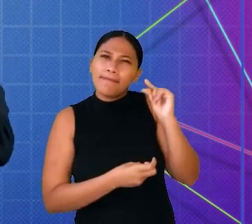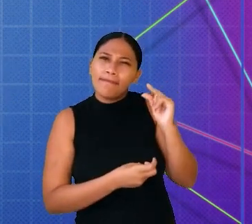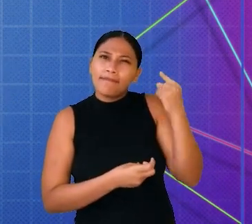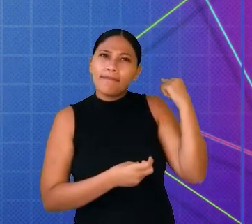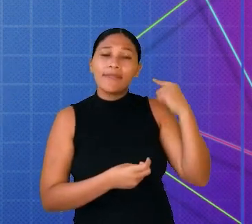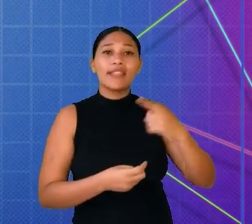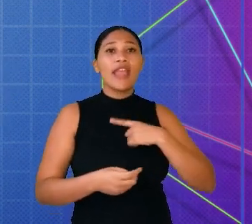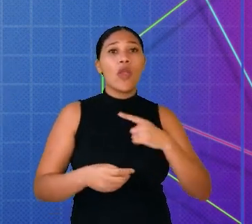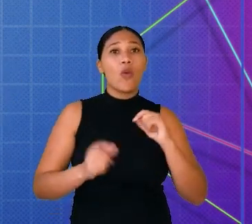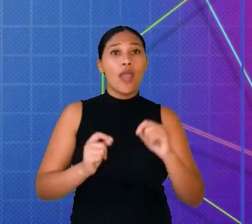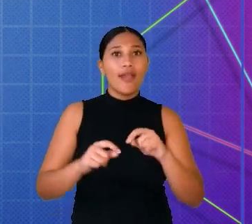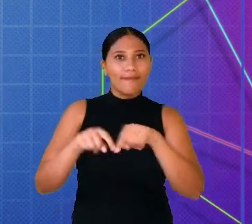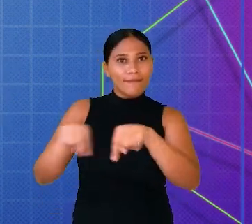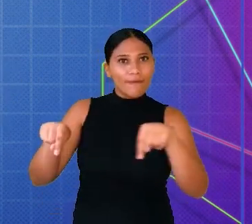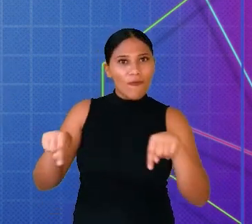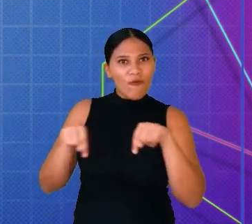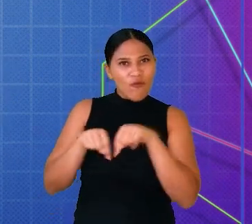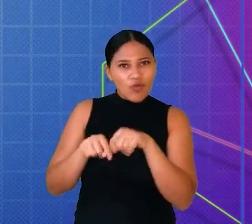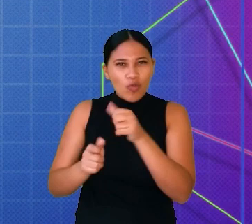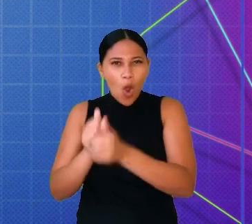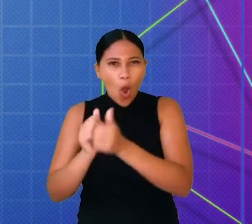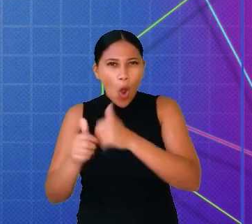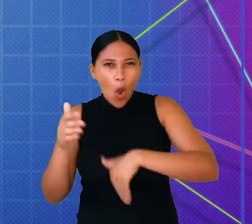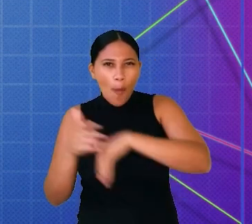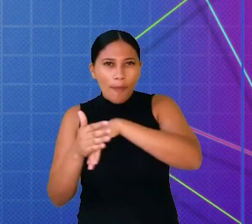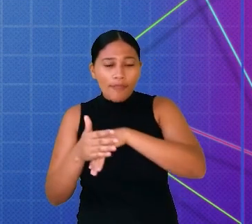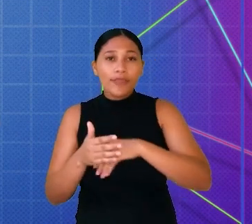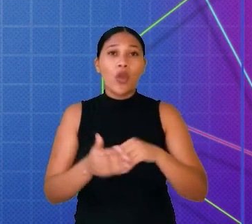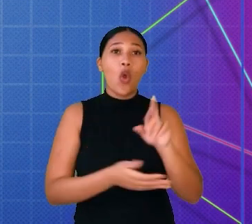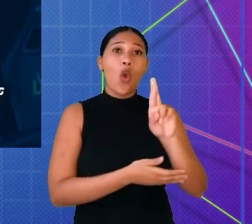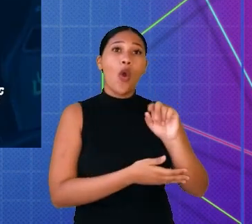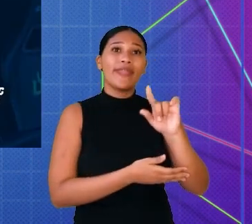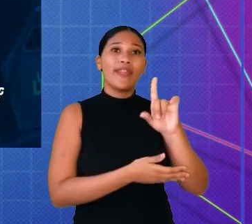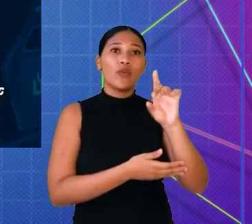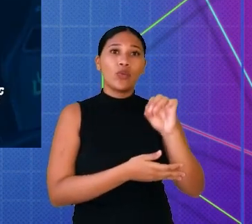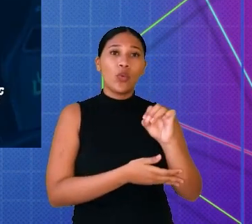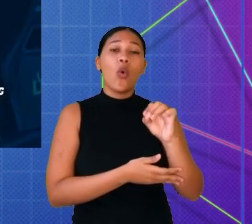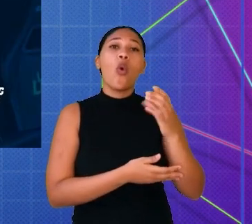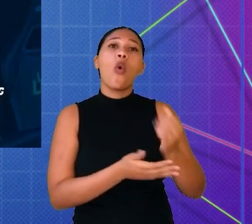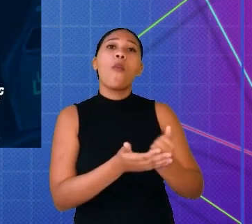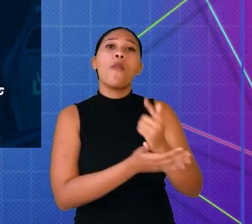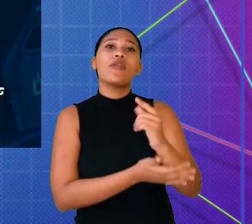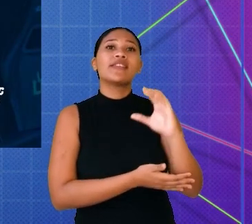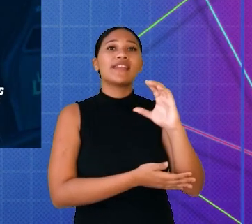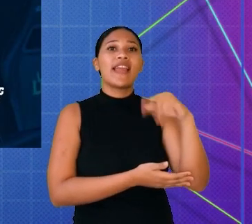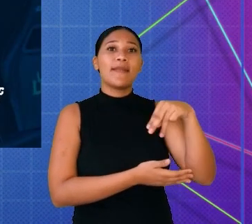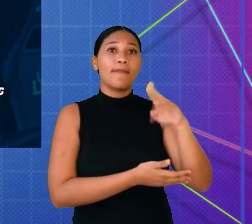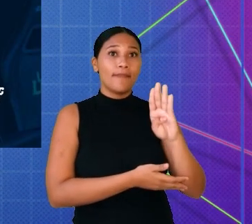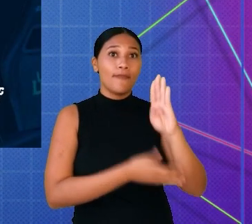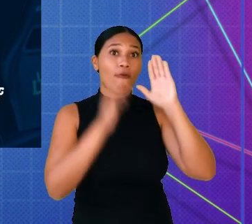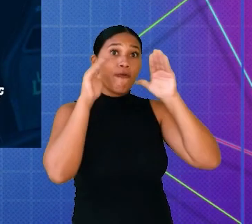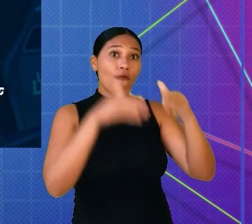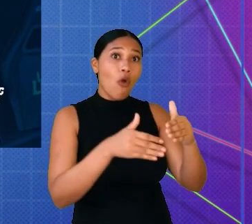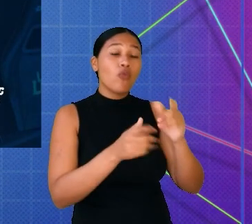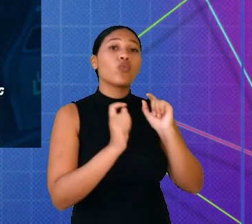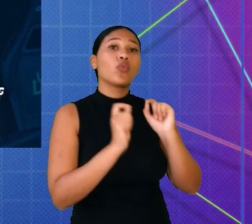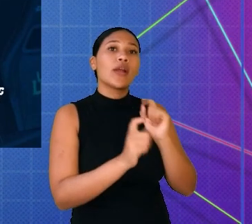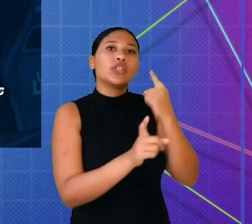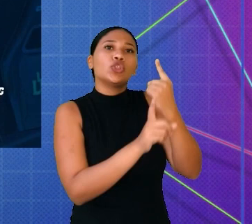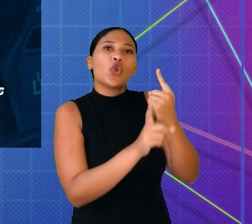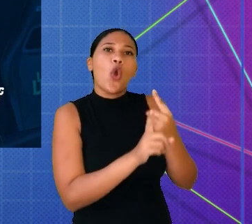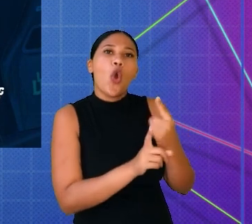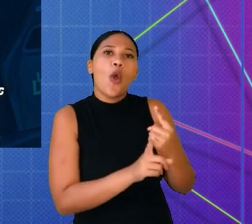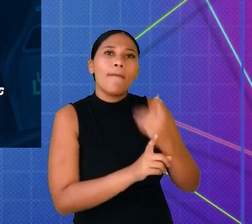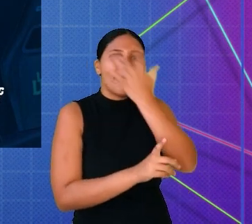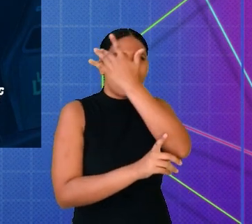tempo atrás, o fenômeno dos campos de futebol, Ronaldo, comprou a CNB, que era uma organização de esportes, que tem como foco